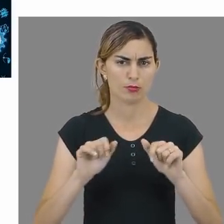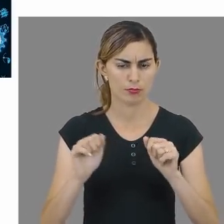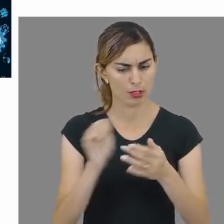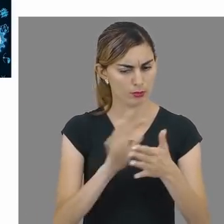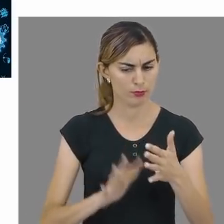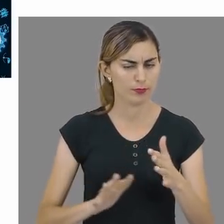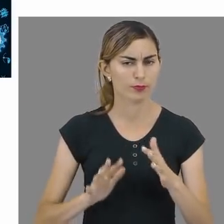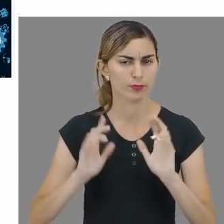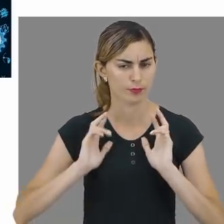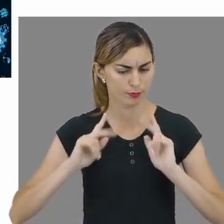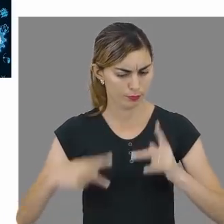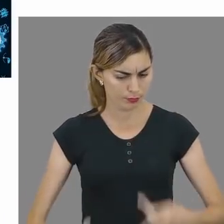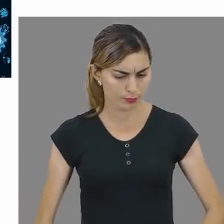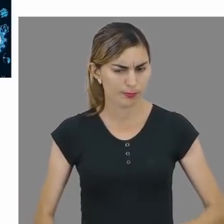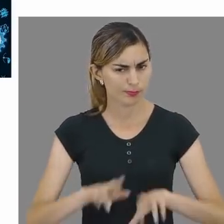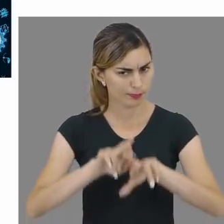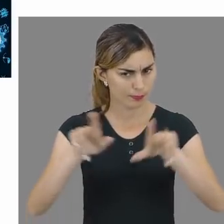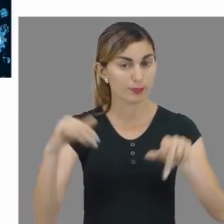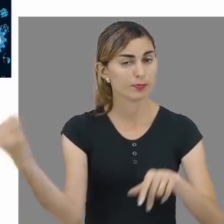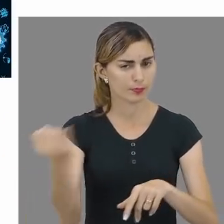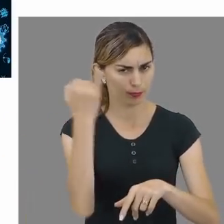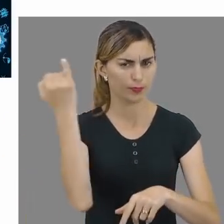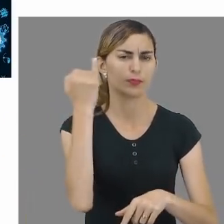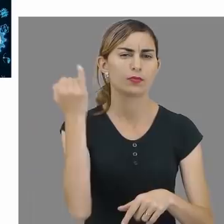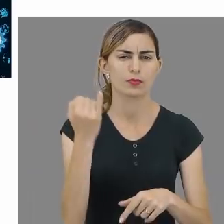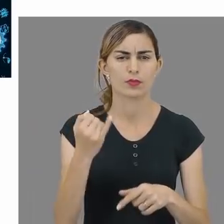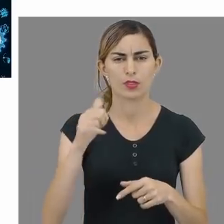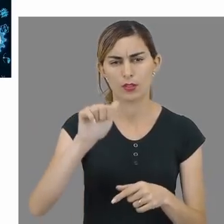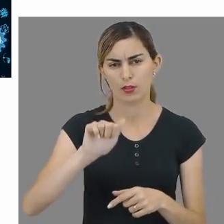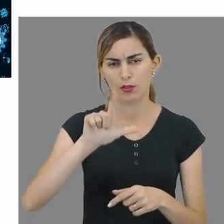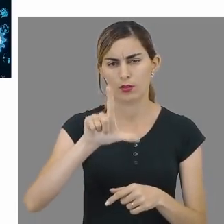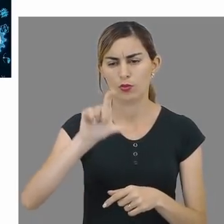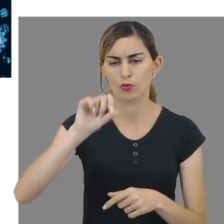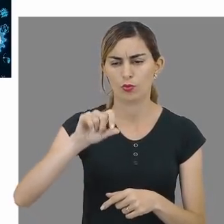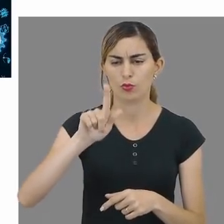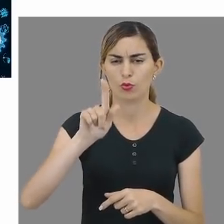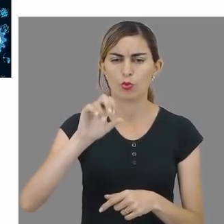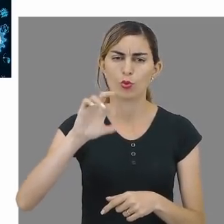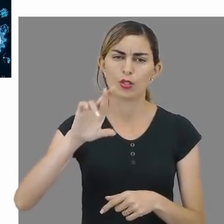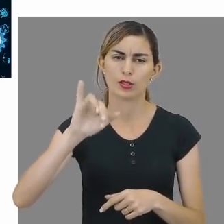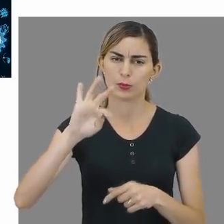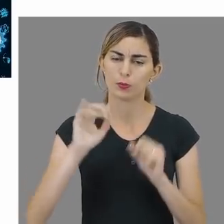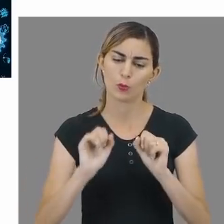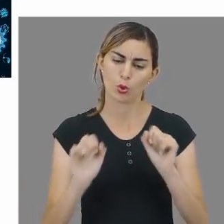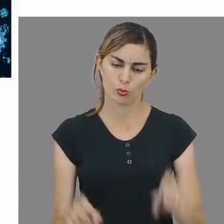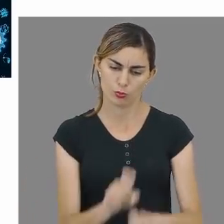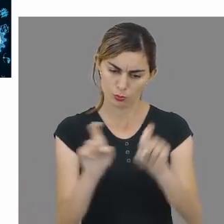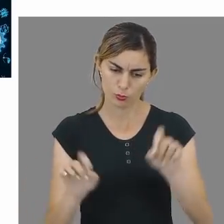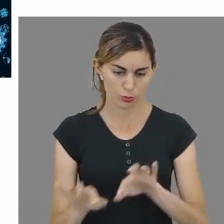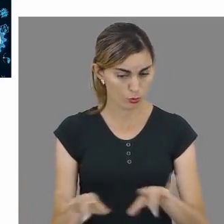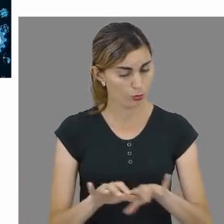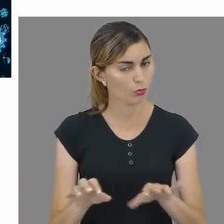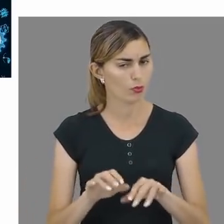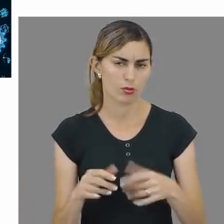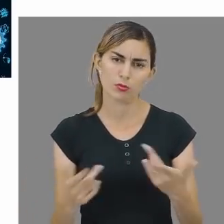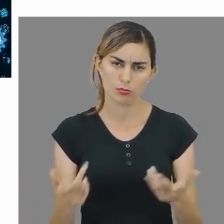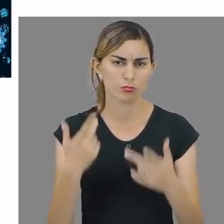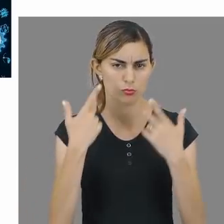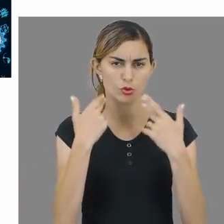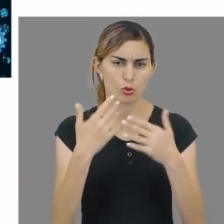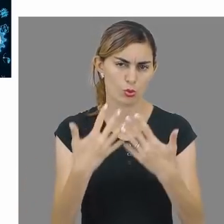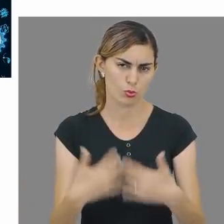a importância deles é muito grande. Algoritmos podem ser executados por um computador, como é mais usual, como é mais